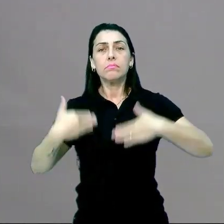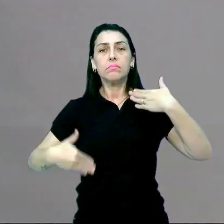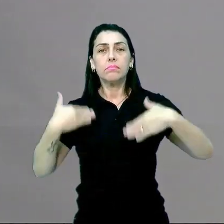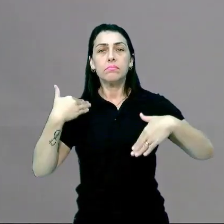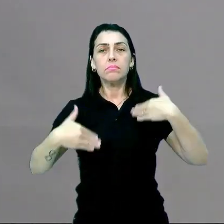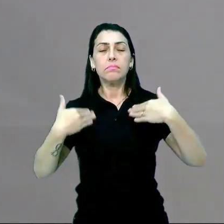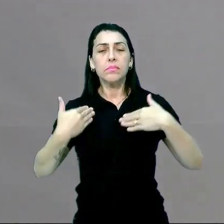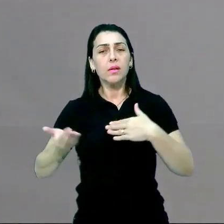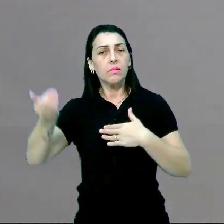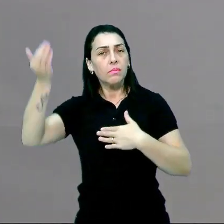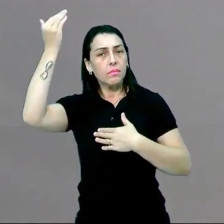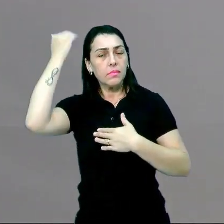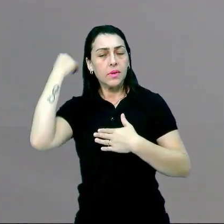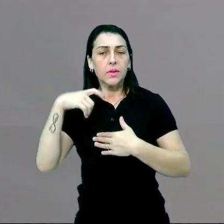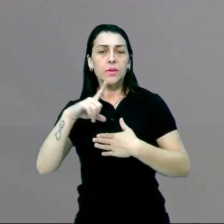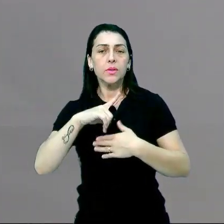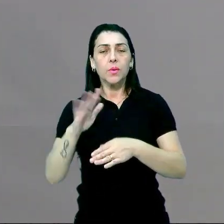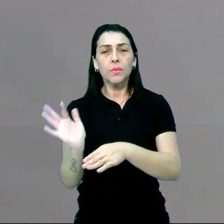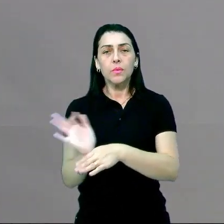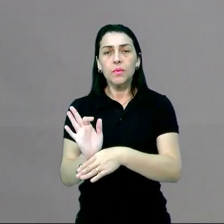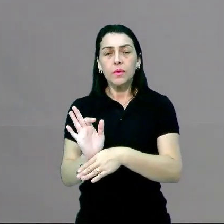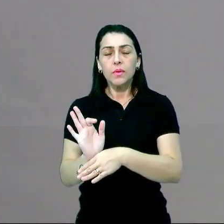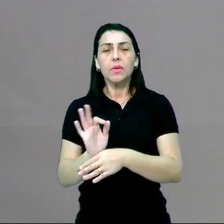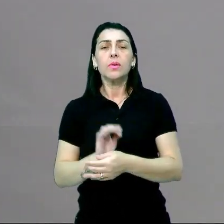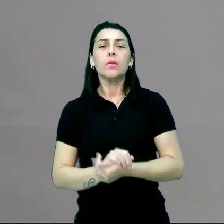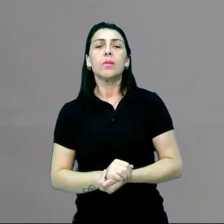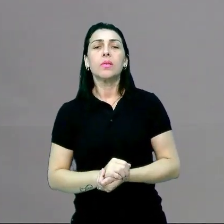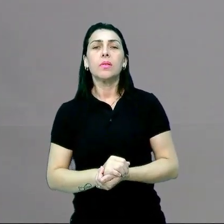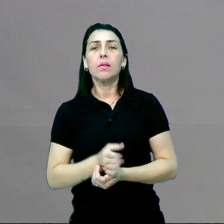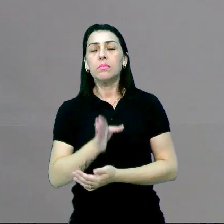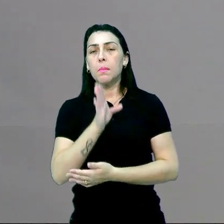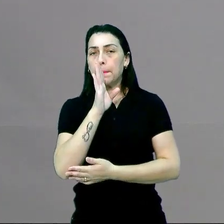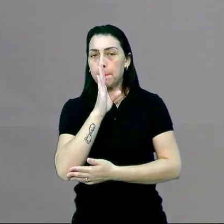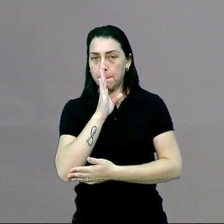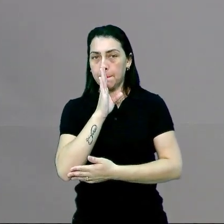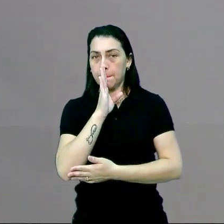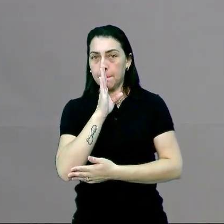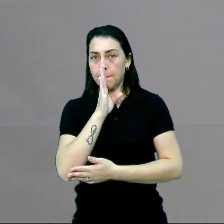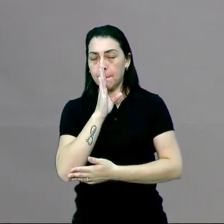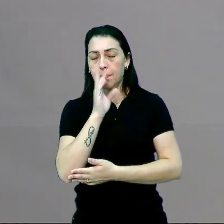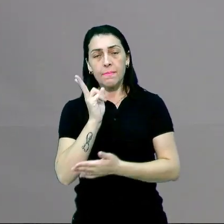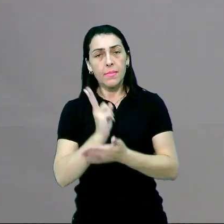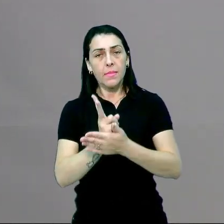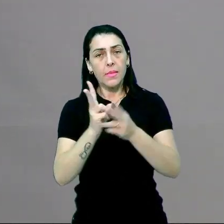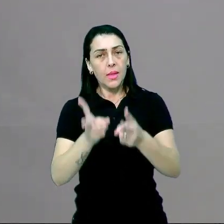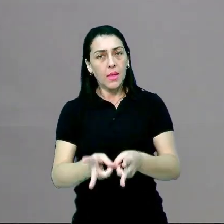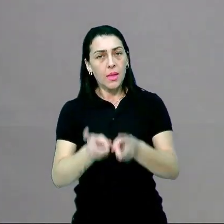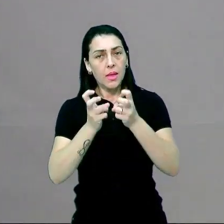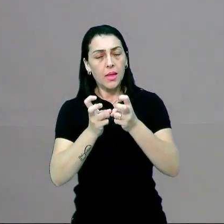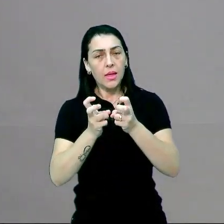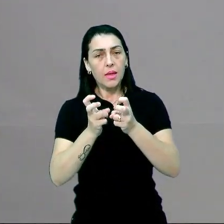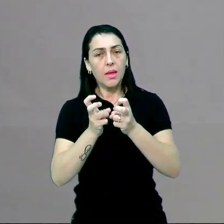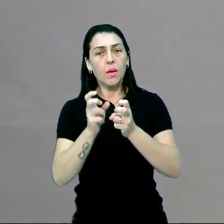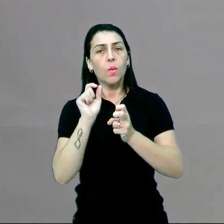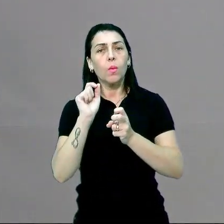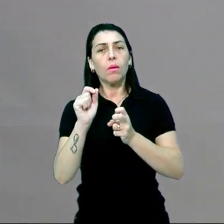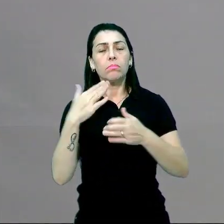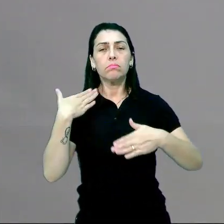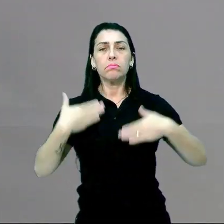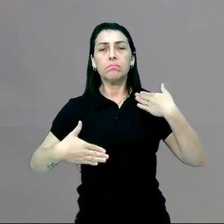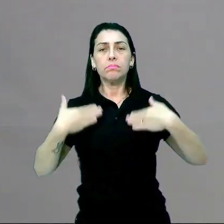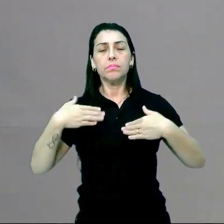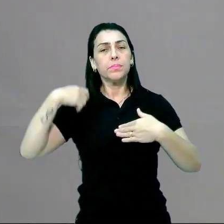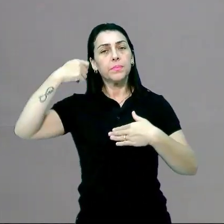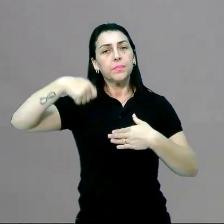corporal. Antigamente tinha um filme que ele era tipo mudo o filme. Então a gente sempre observava a cena e a linguagem corporal